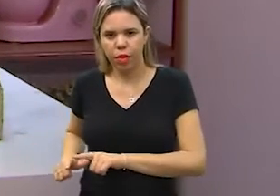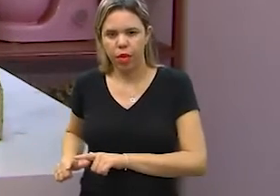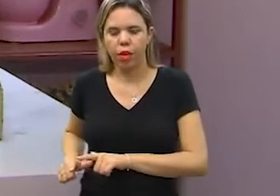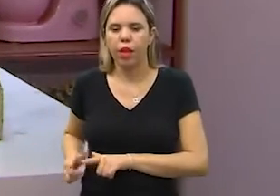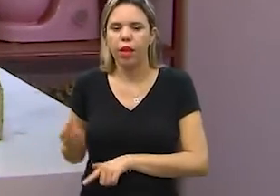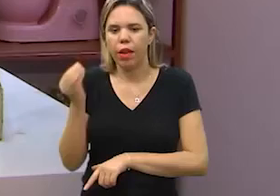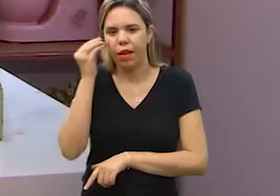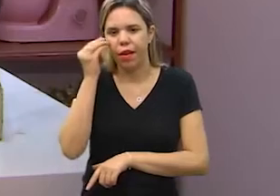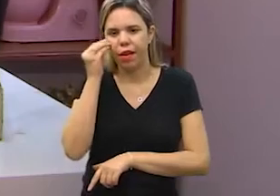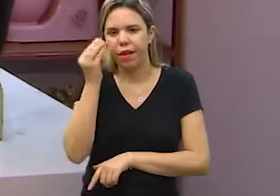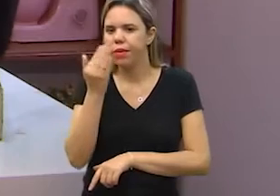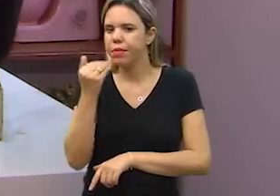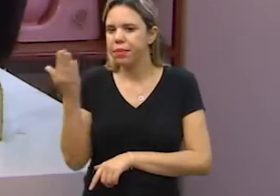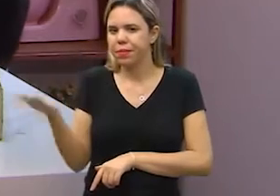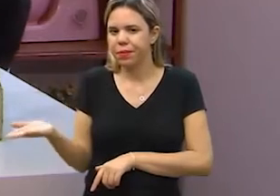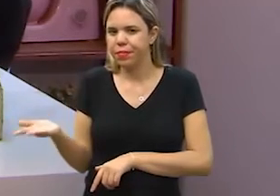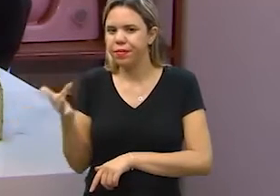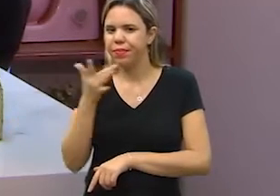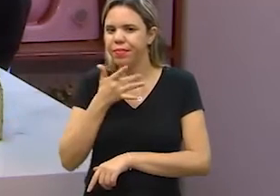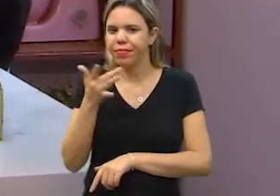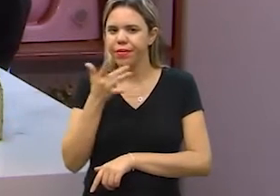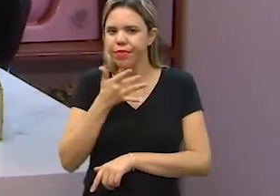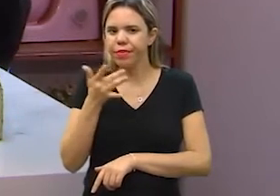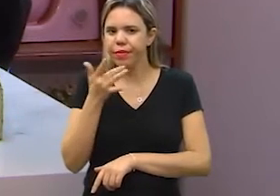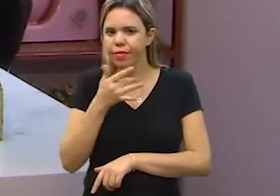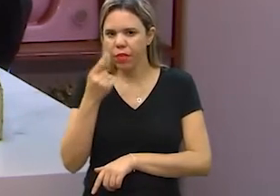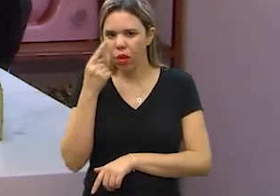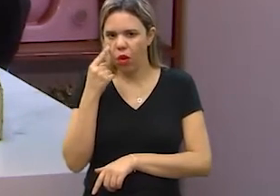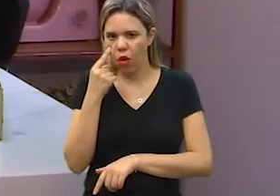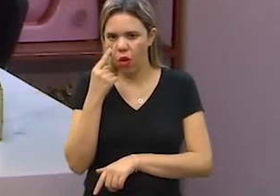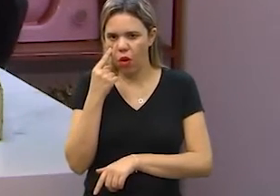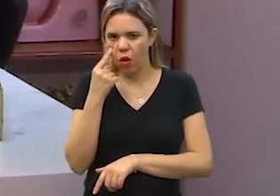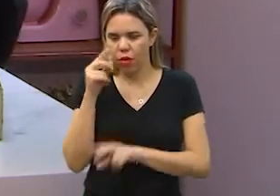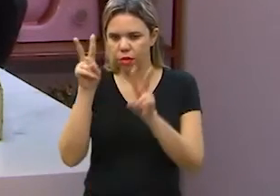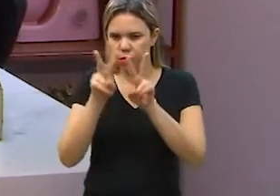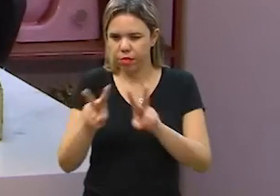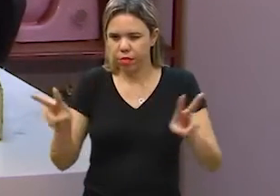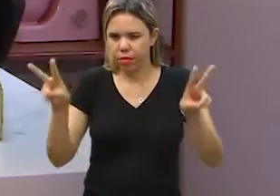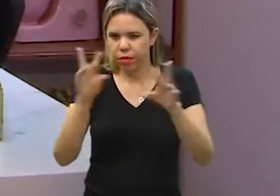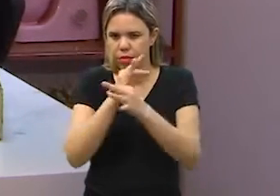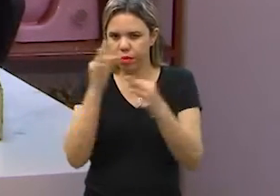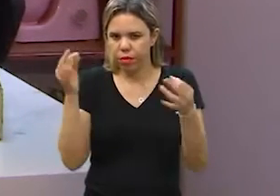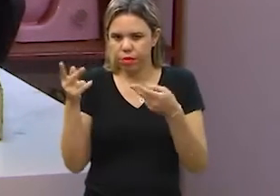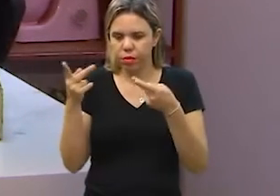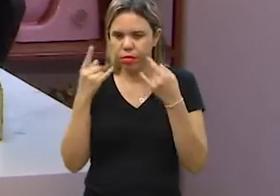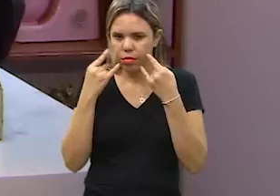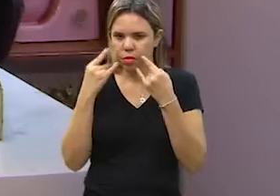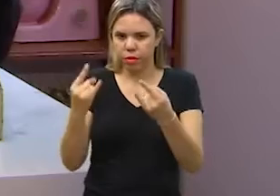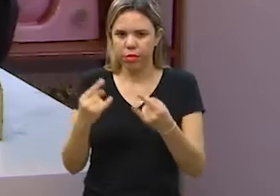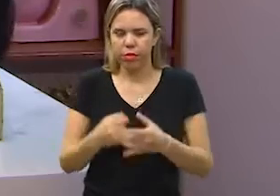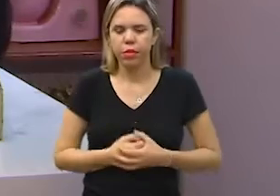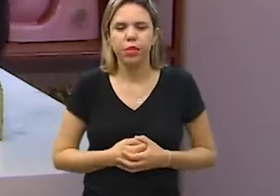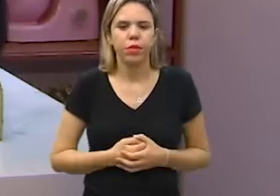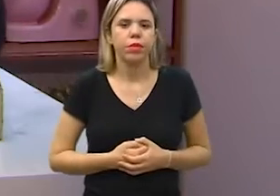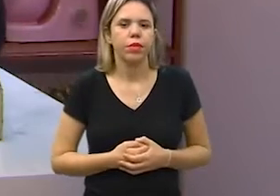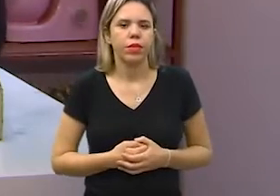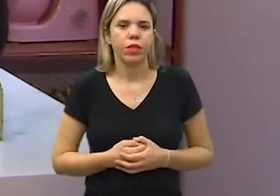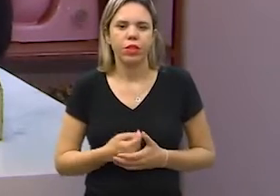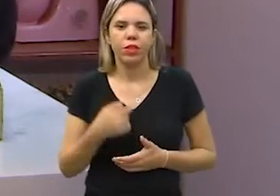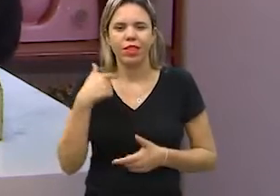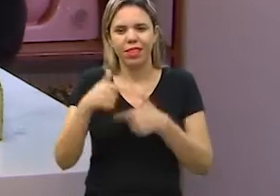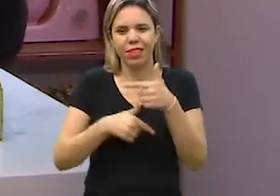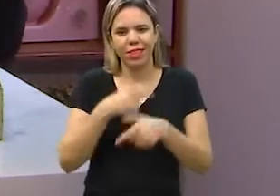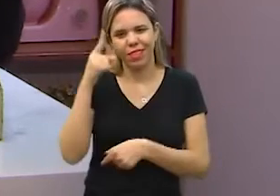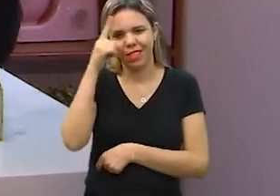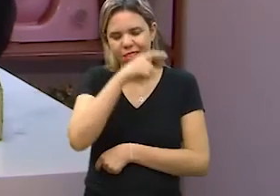lado para experimentar esta delícia, que olha, só o visual já convence a gente. Enquanto eu faço esse